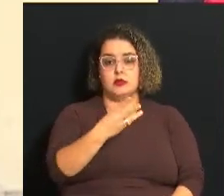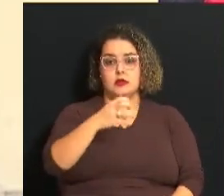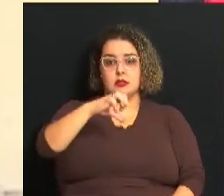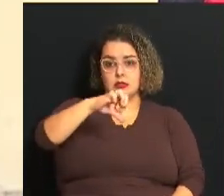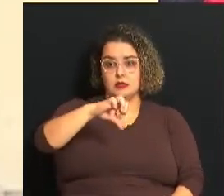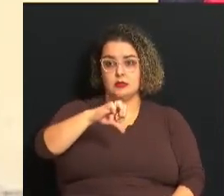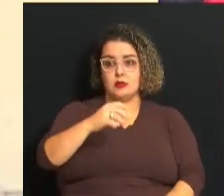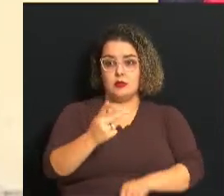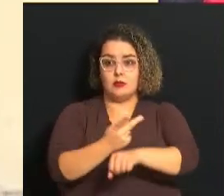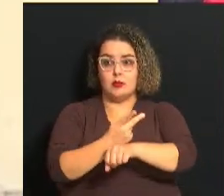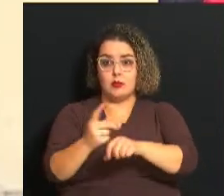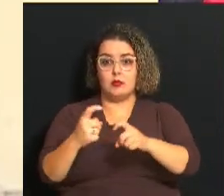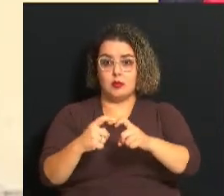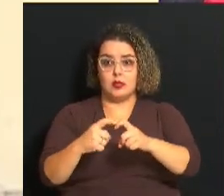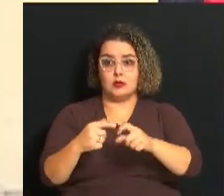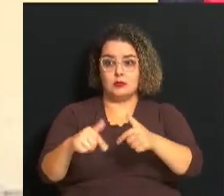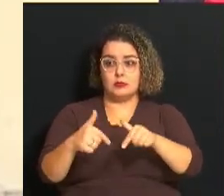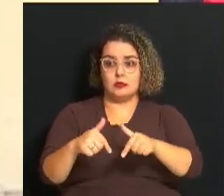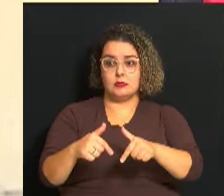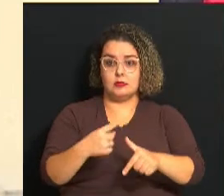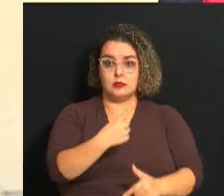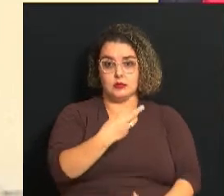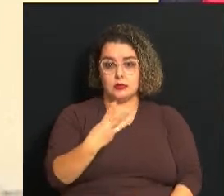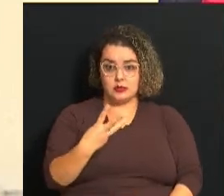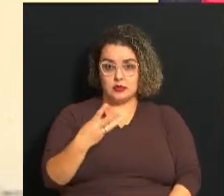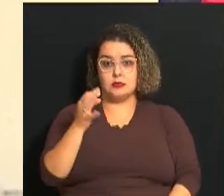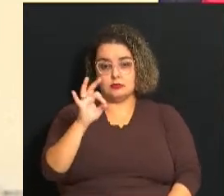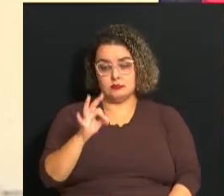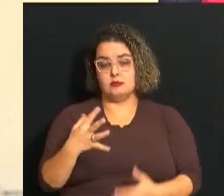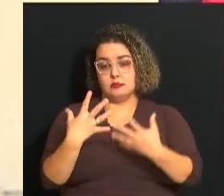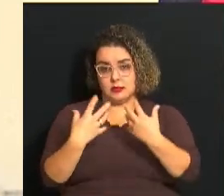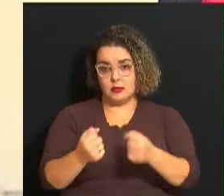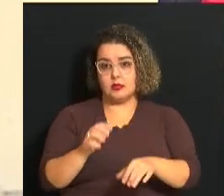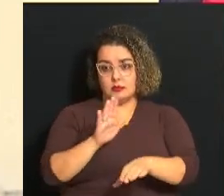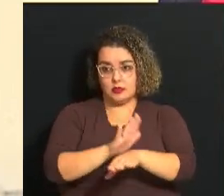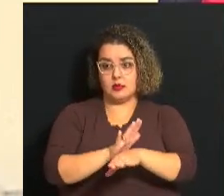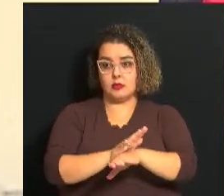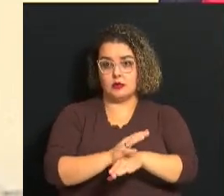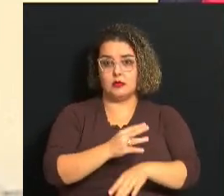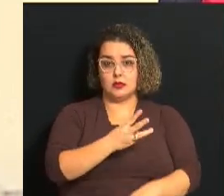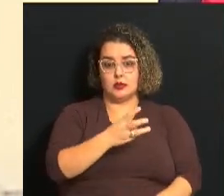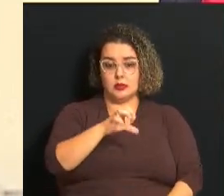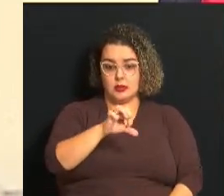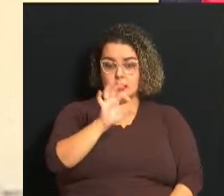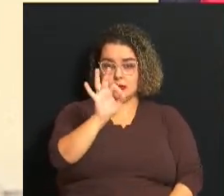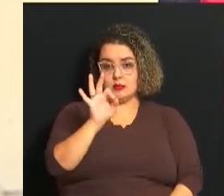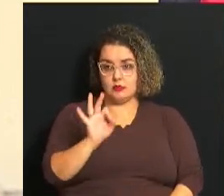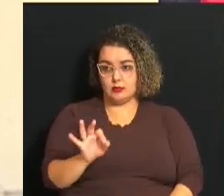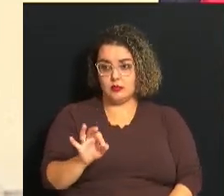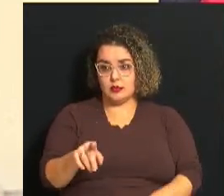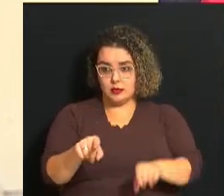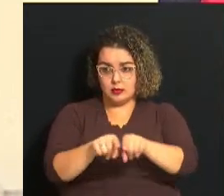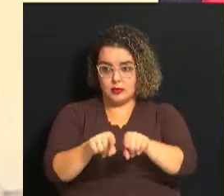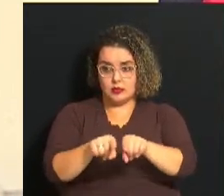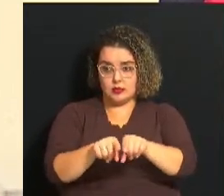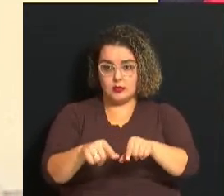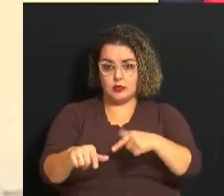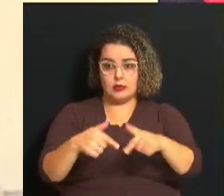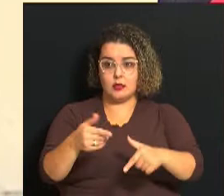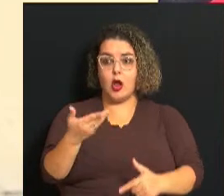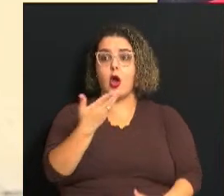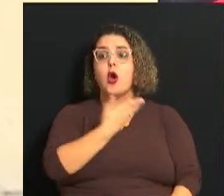procuraram médicos do trabalho treze por cento dos casos recebeu o auxílio 39 por cento também procurar um